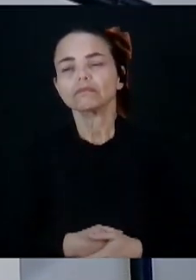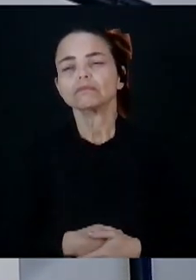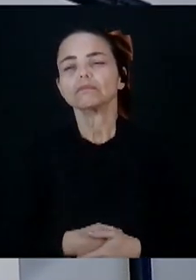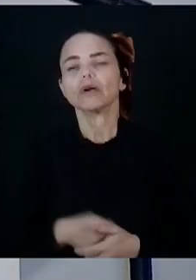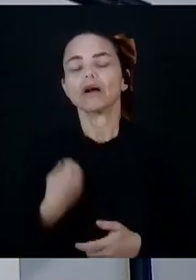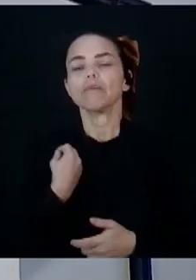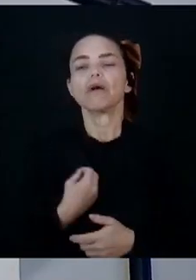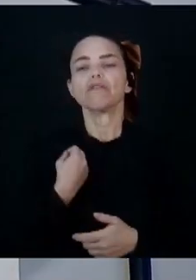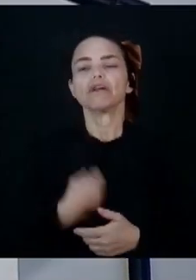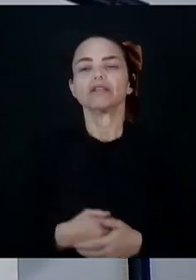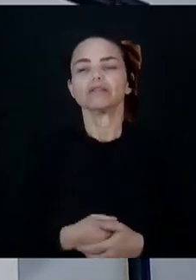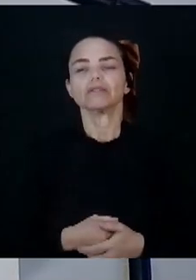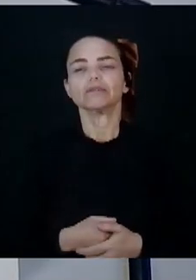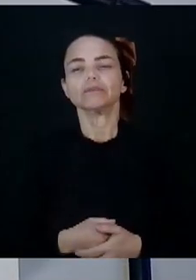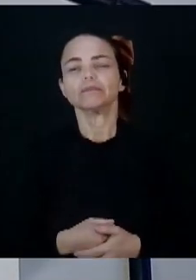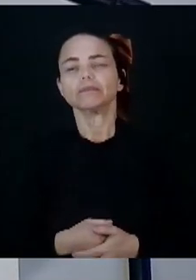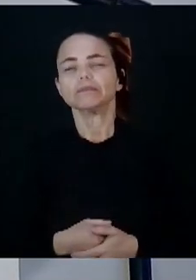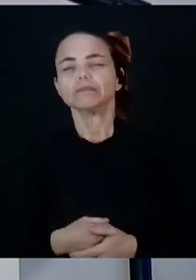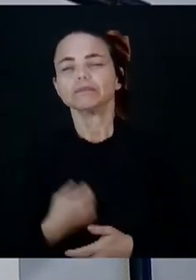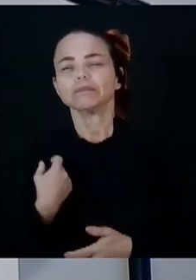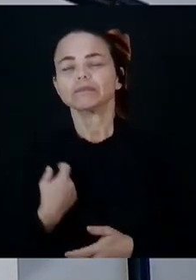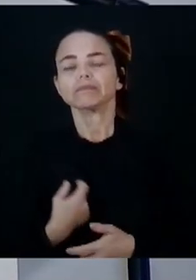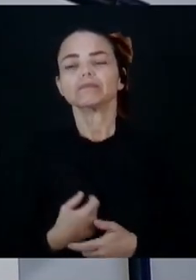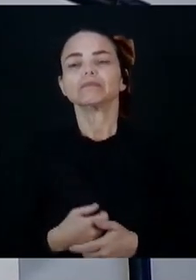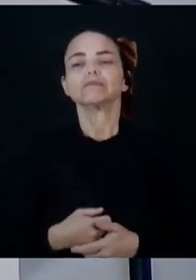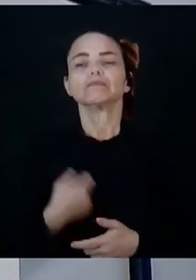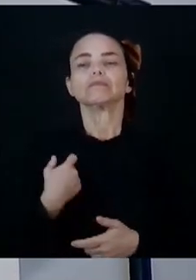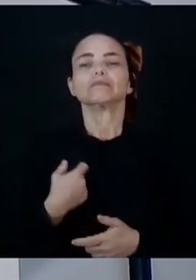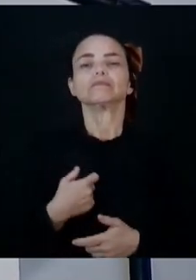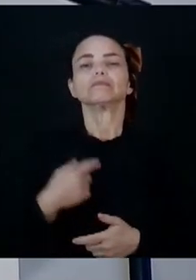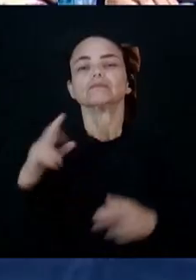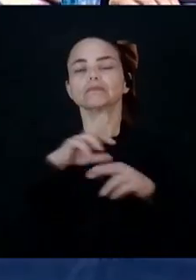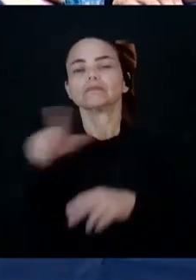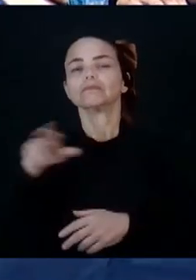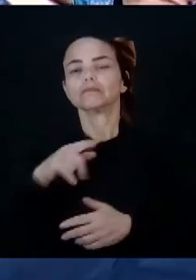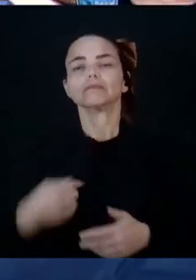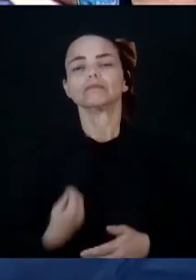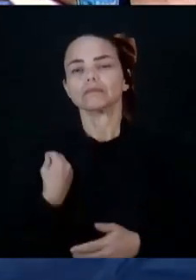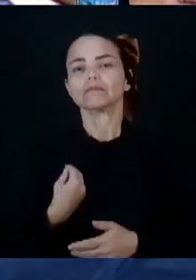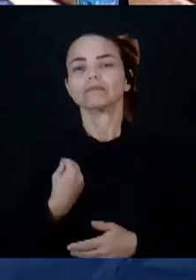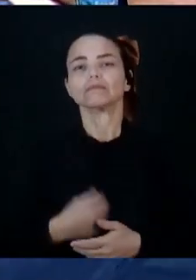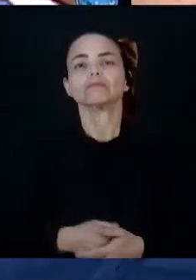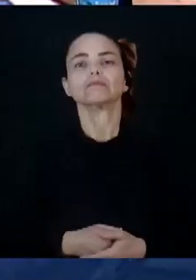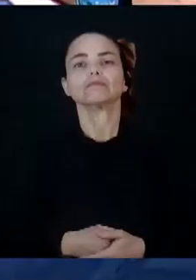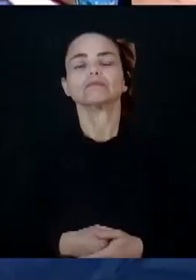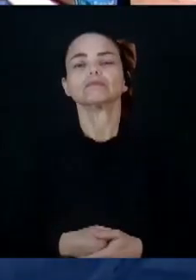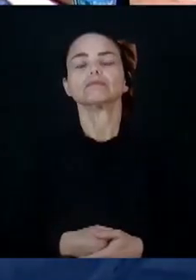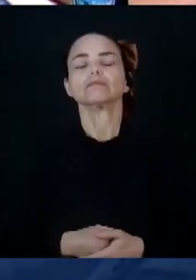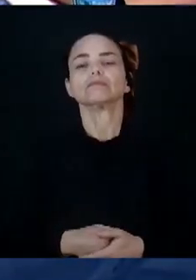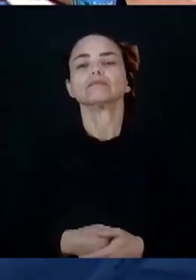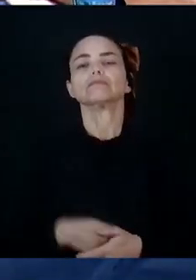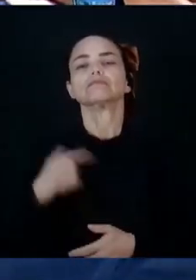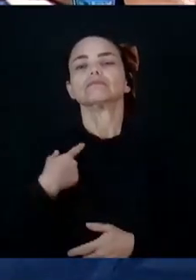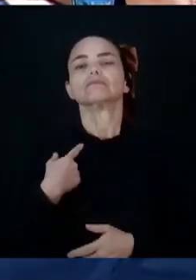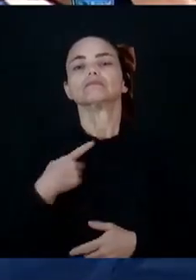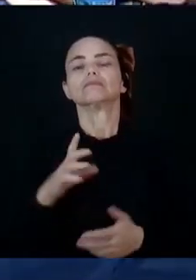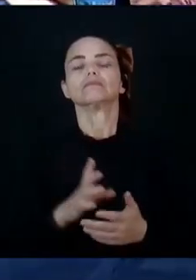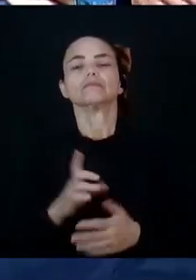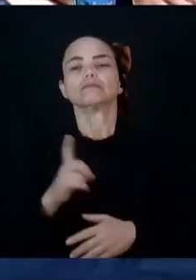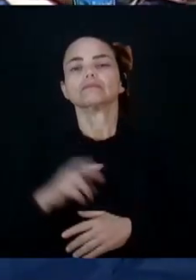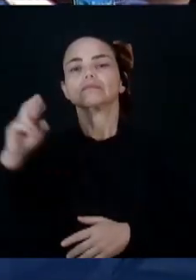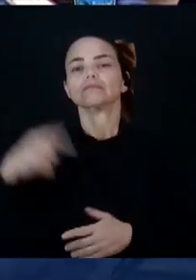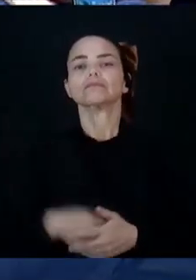para as pessoas que fazem a diferença na vida do cidadão comum. Além de diretora da Casa de